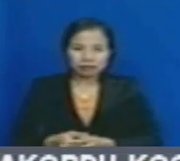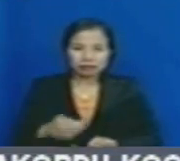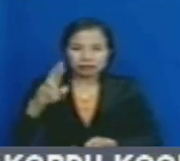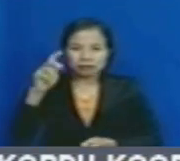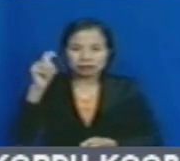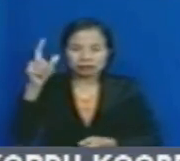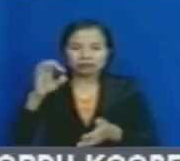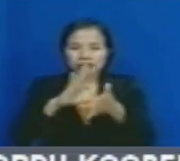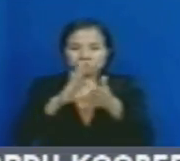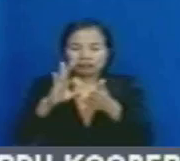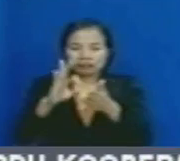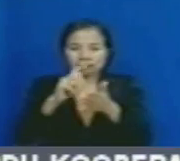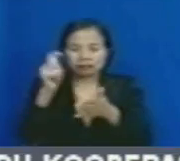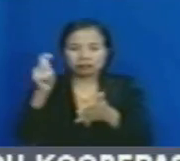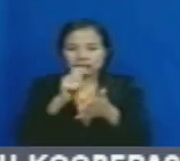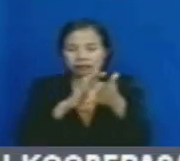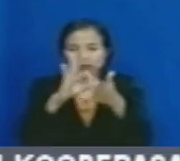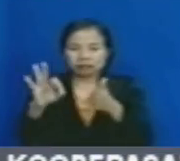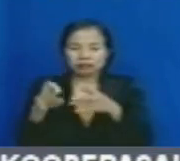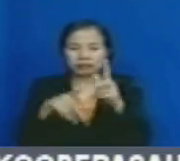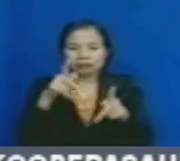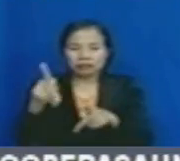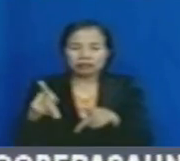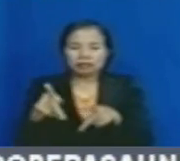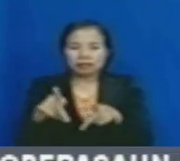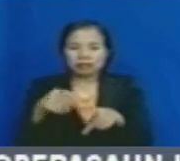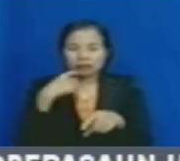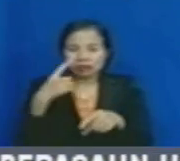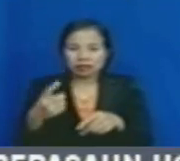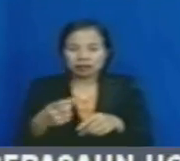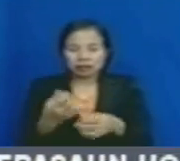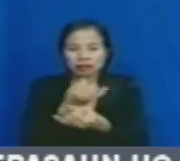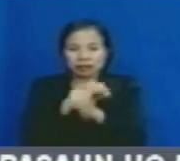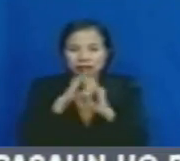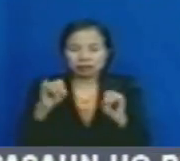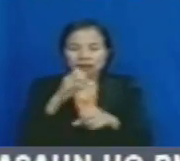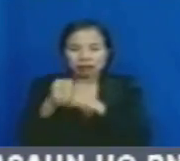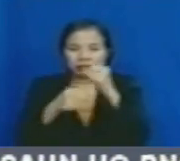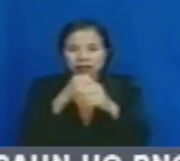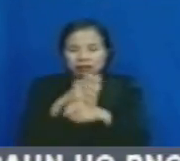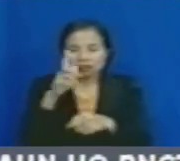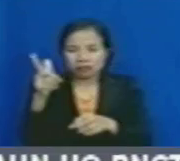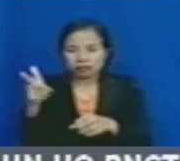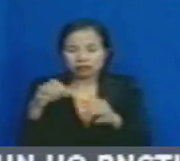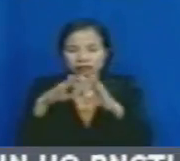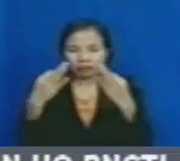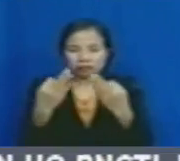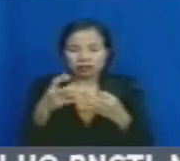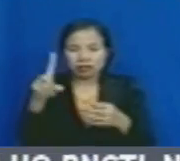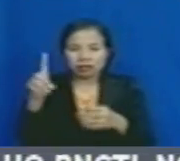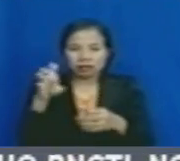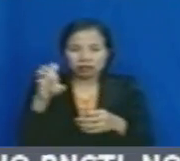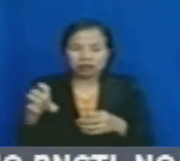Barteteli terça-feira ne habitante Sebastião Bala hateten o kun antinan ruanulu ona. Uma kainha tu si deresin iha